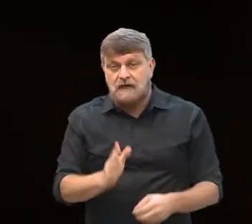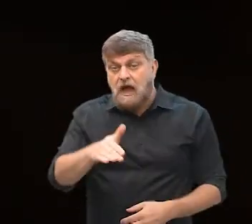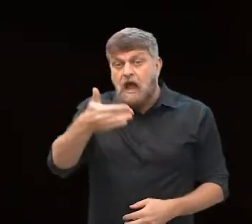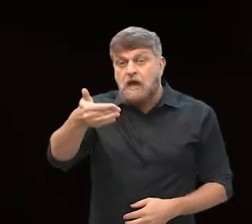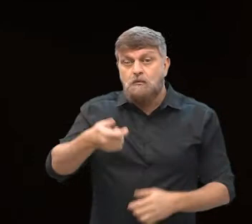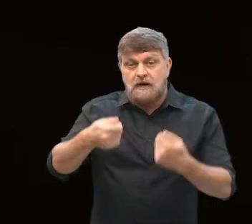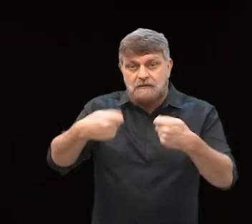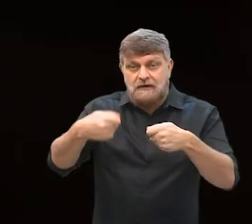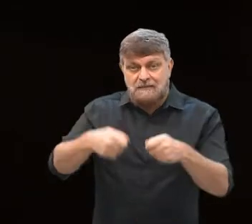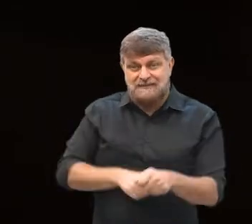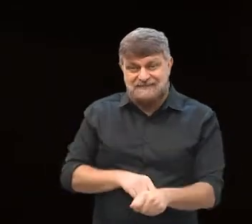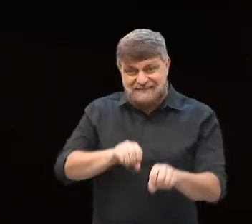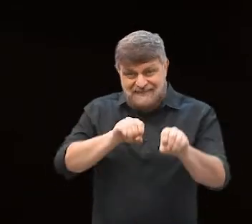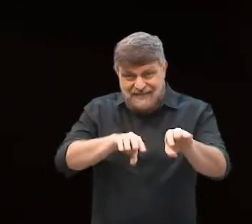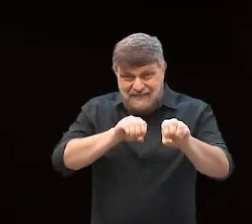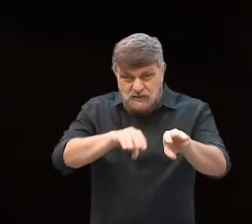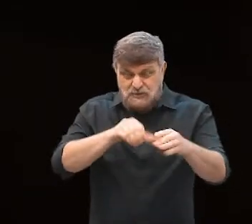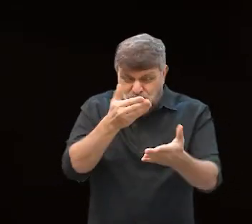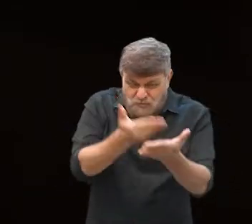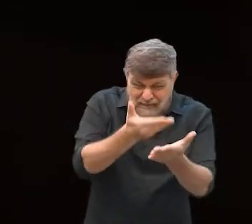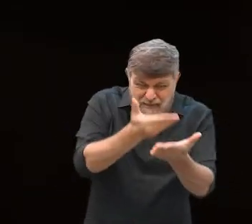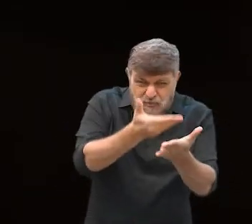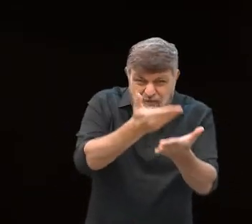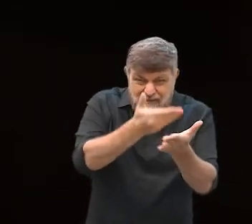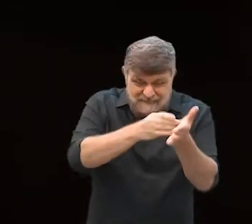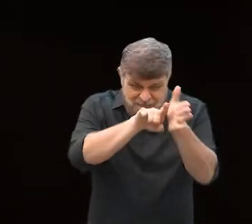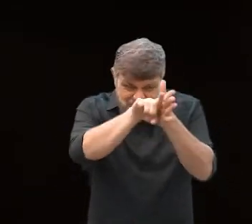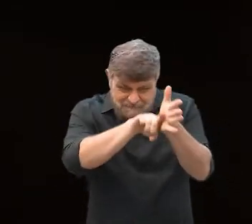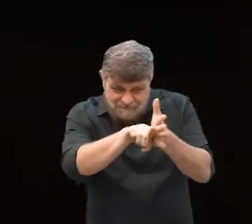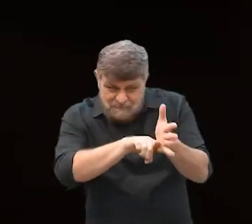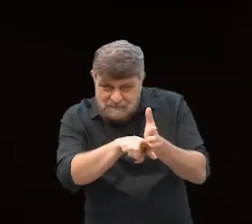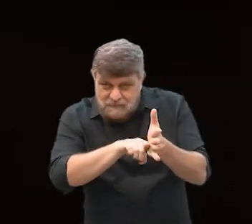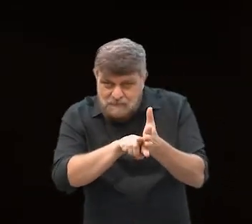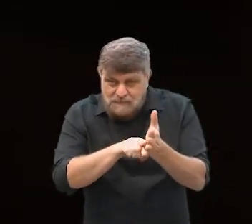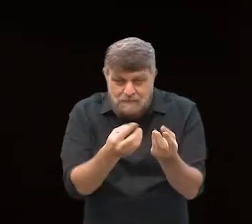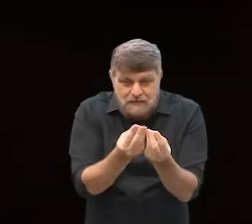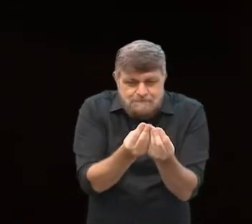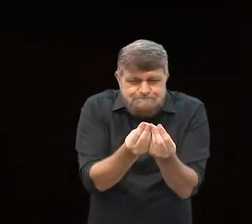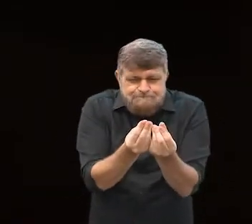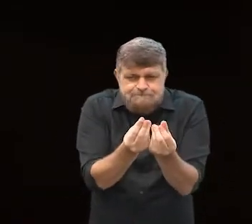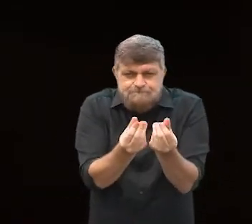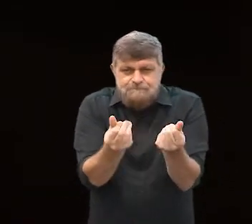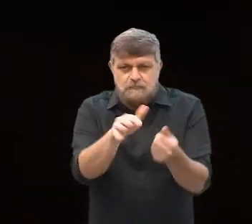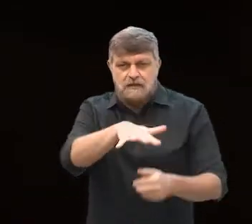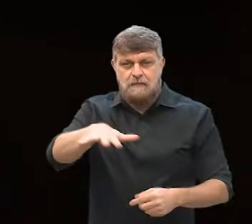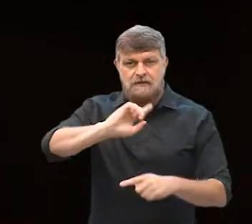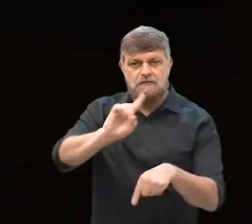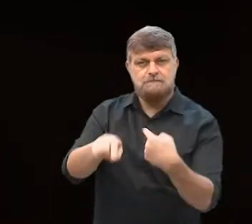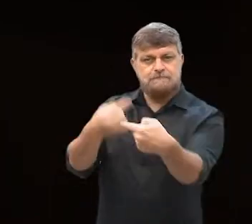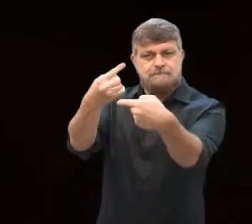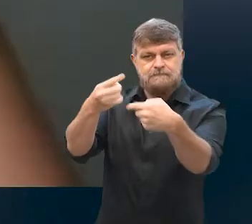buscar aí a educação, por exemplo, como um recurso para se aprimorar neste segmento?